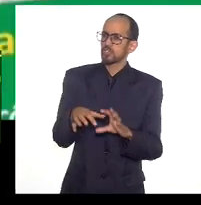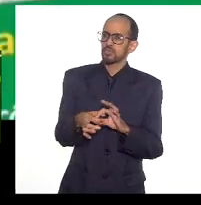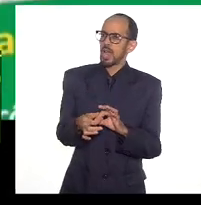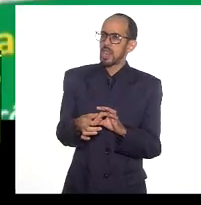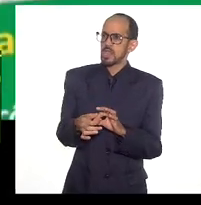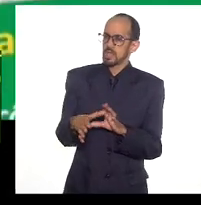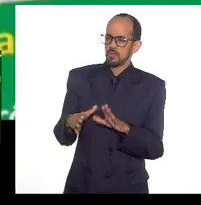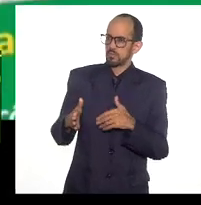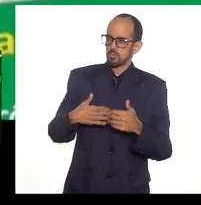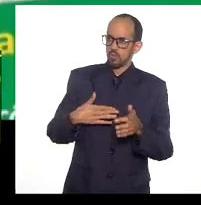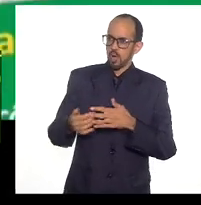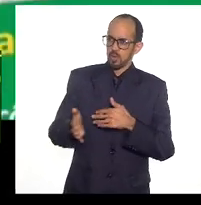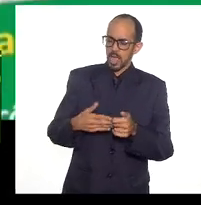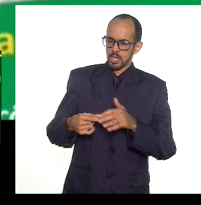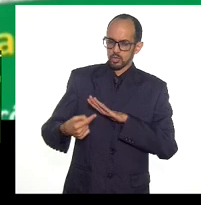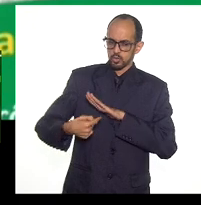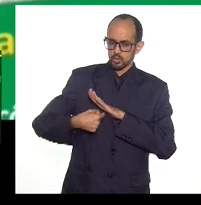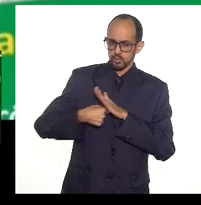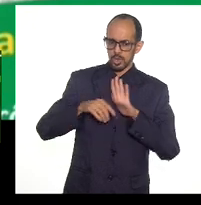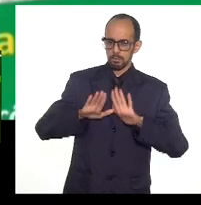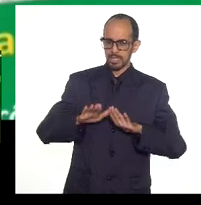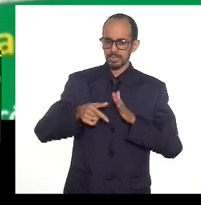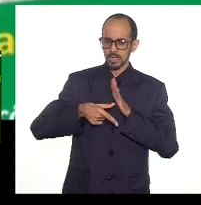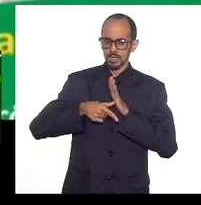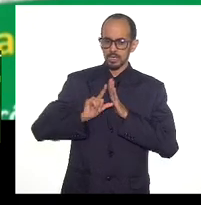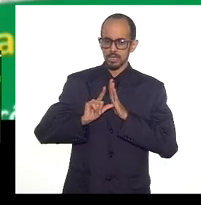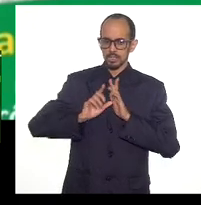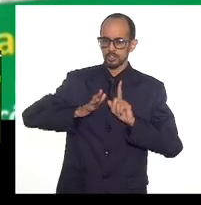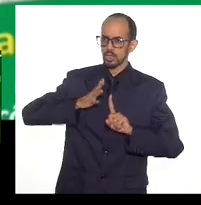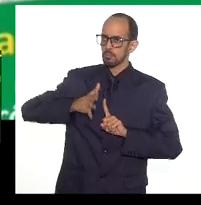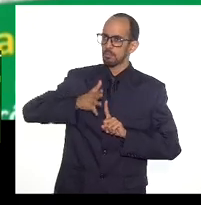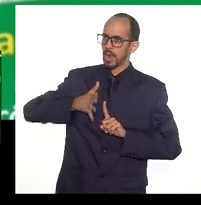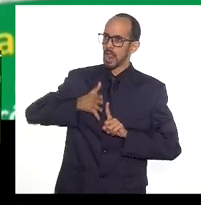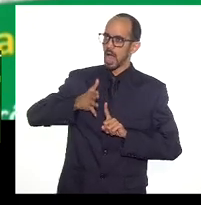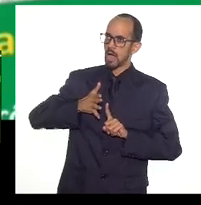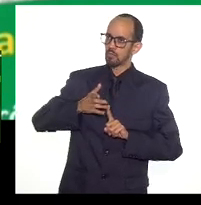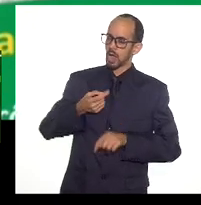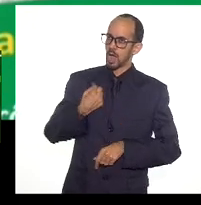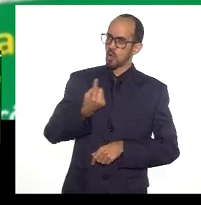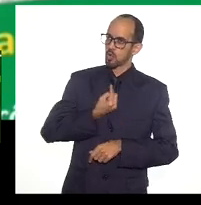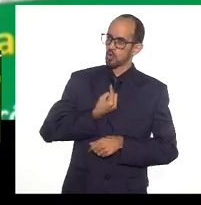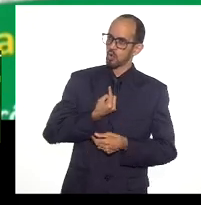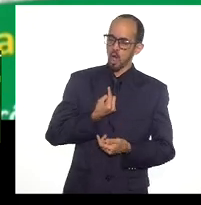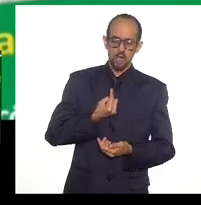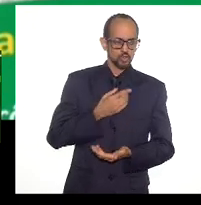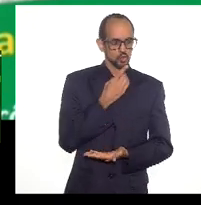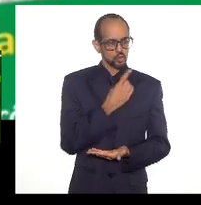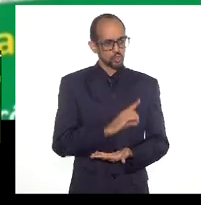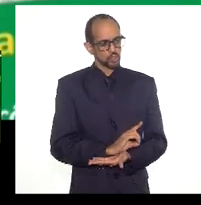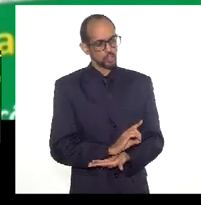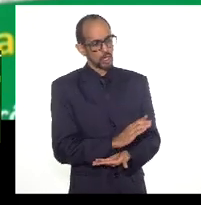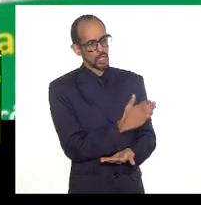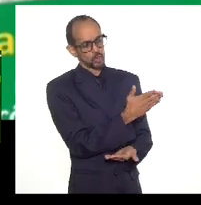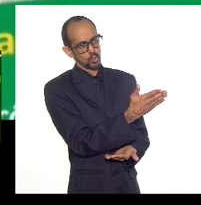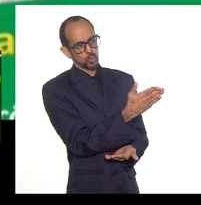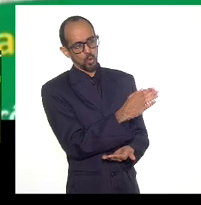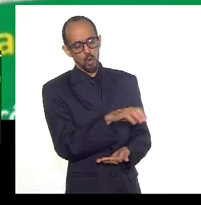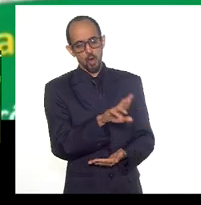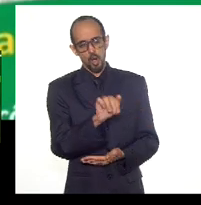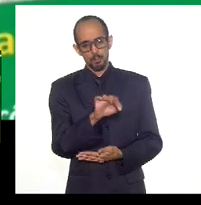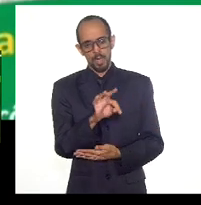para quaisquer dúvidas, mas antes passar a palavra ao nosso diretor Roberto